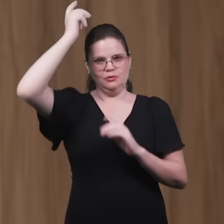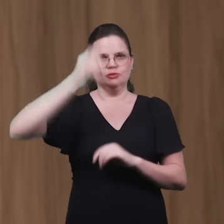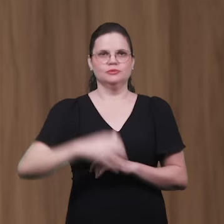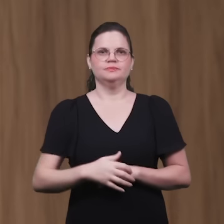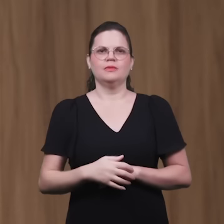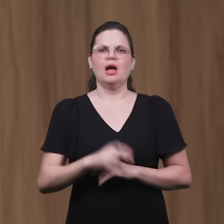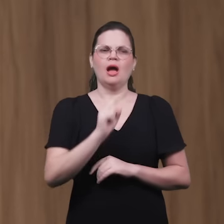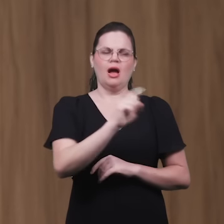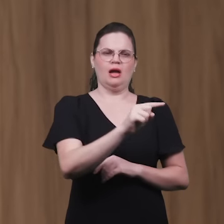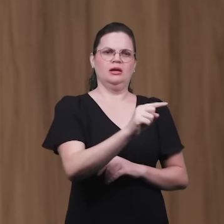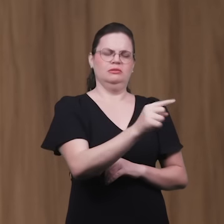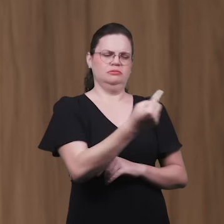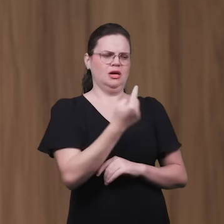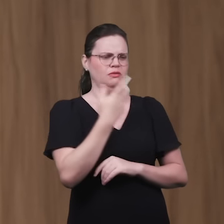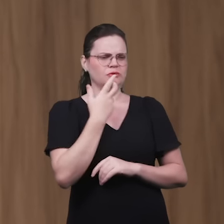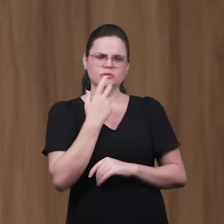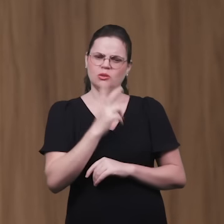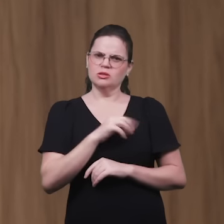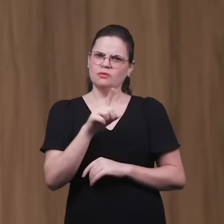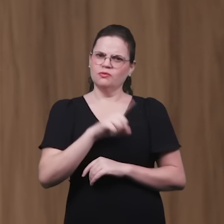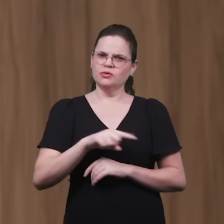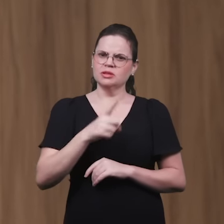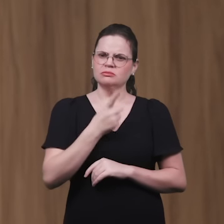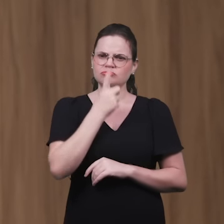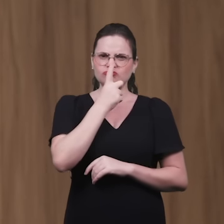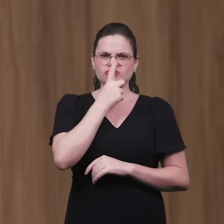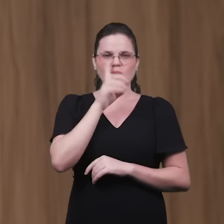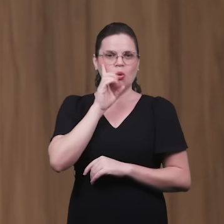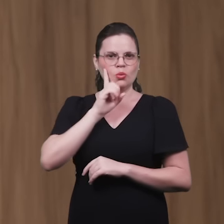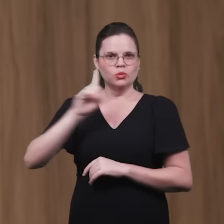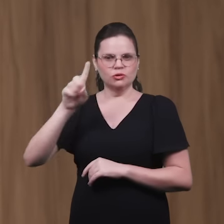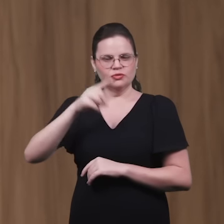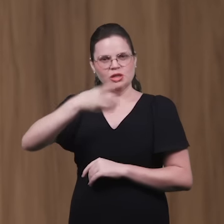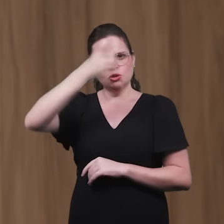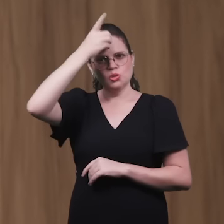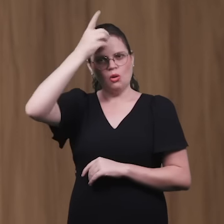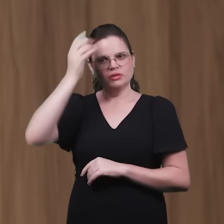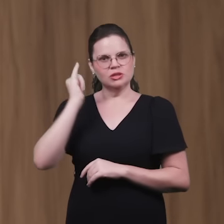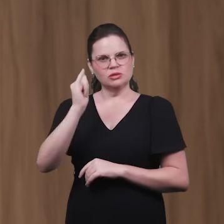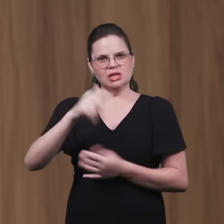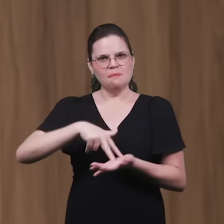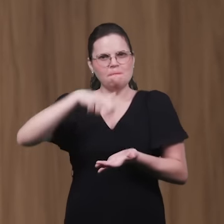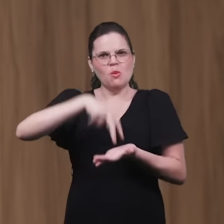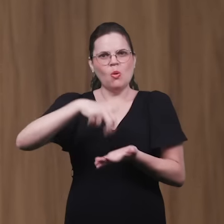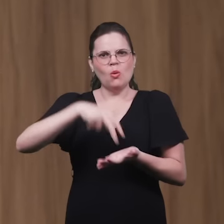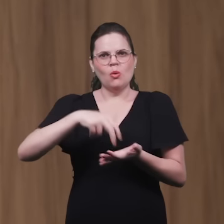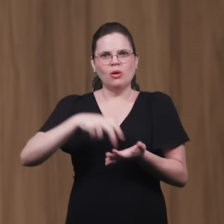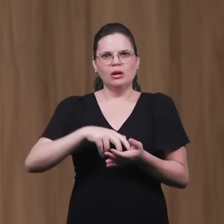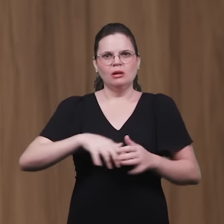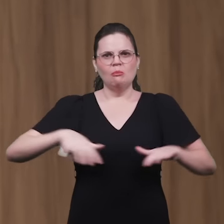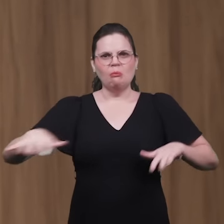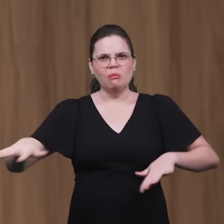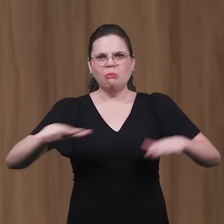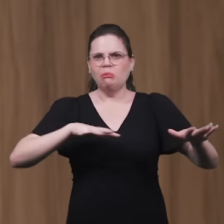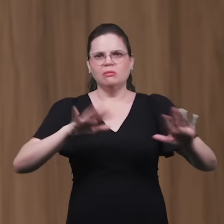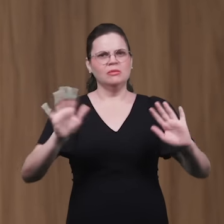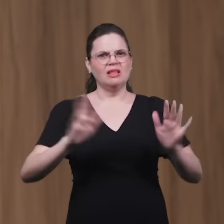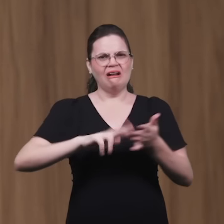mas que intimidade vocês têm com Deus, vocês quando entregam um dom espiritual, vocês não pulam, vocês não balançam,